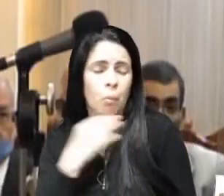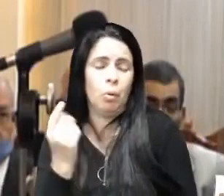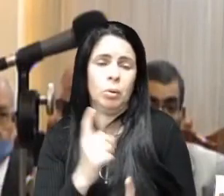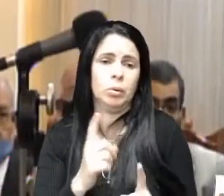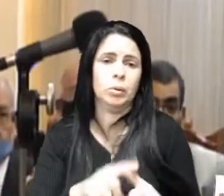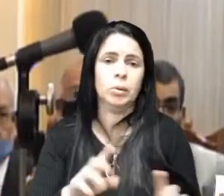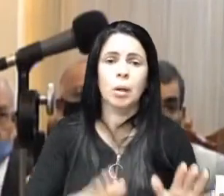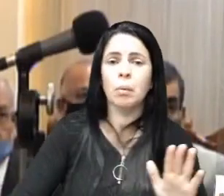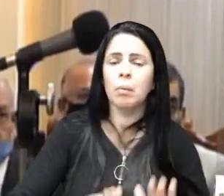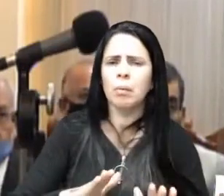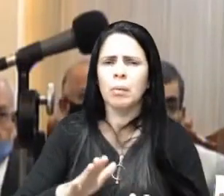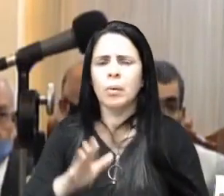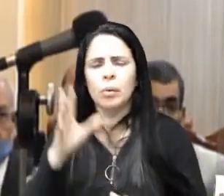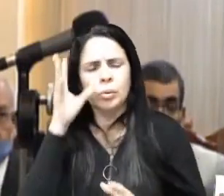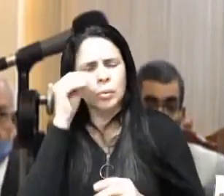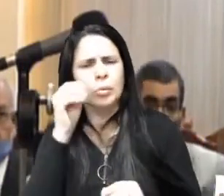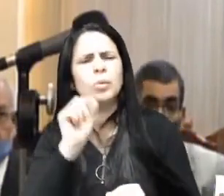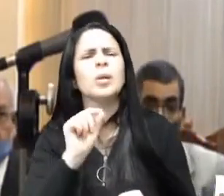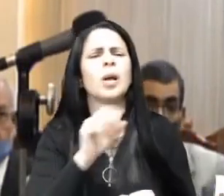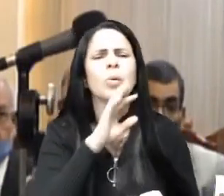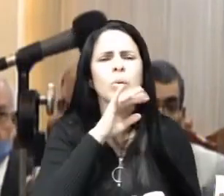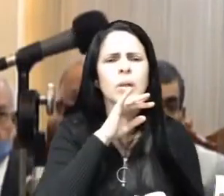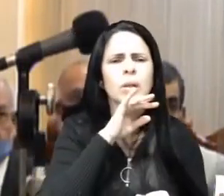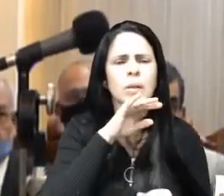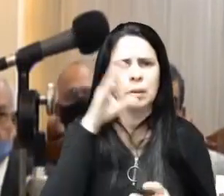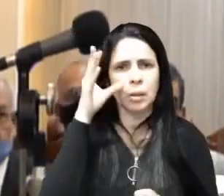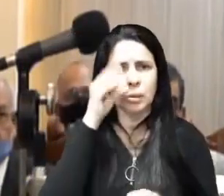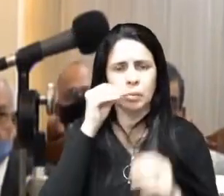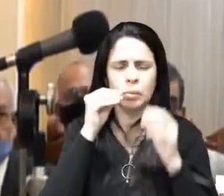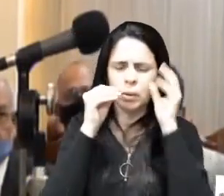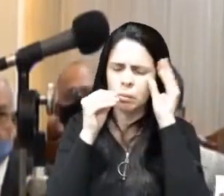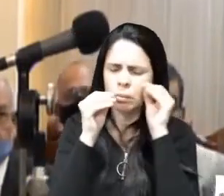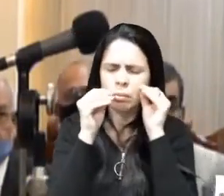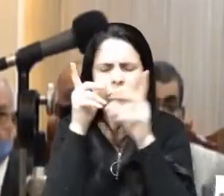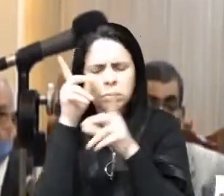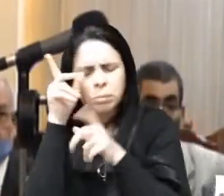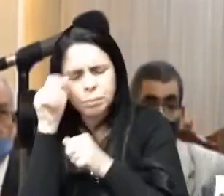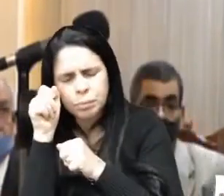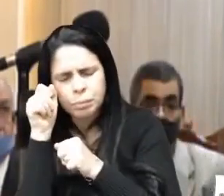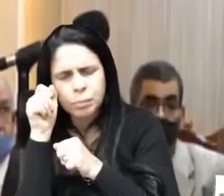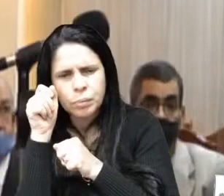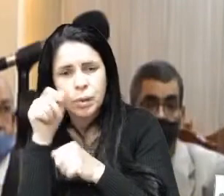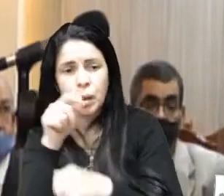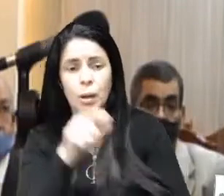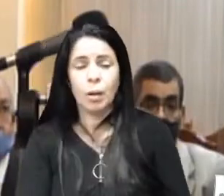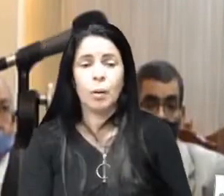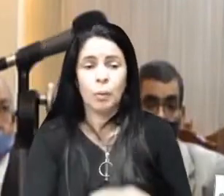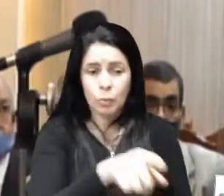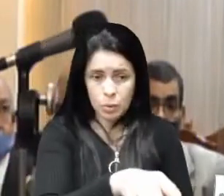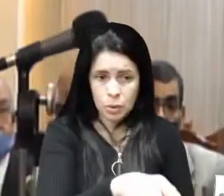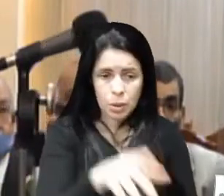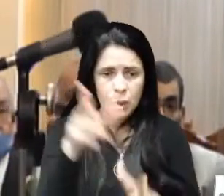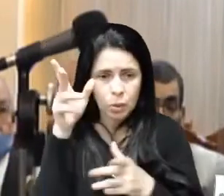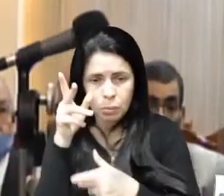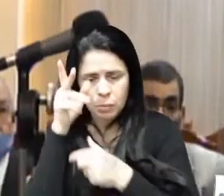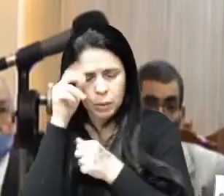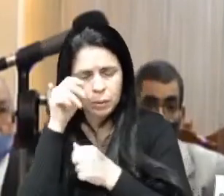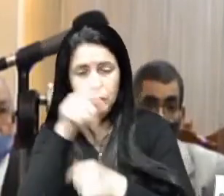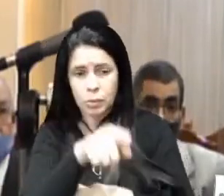intermediário. O que é ruim estar dormindo? Que quando você está dormindo, você perde o seu